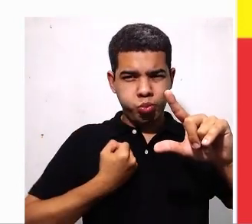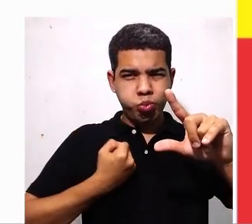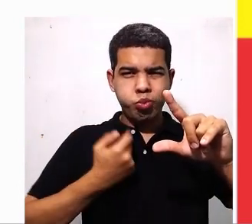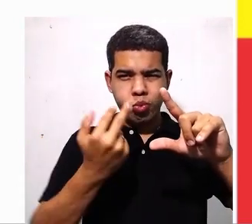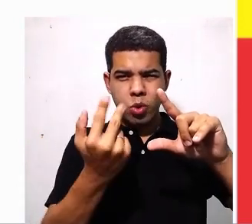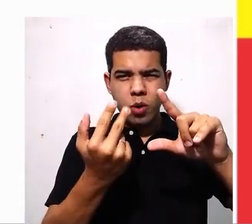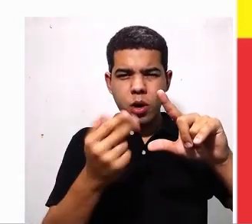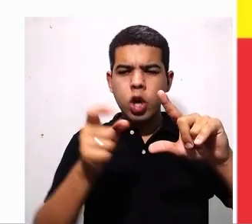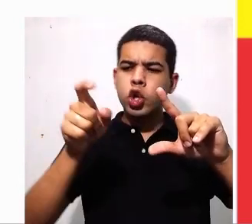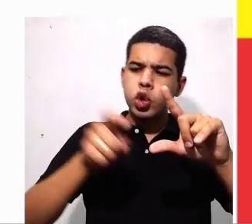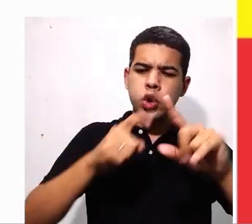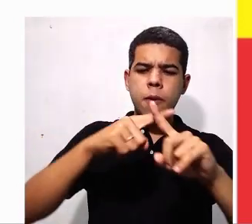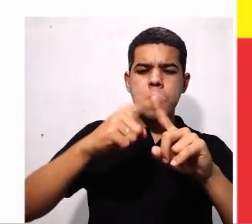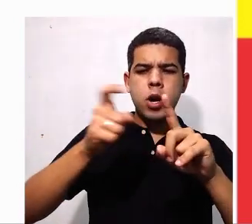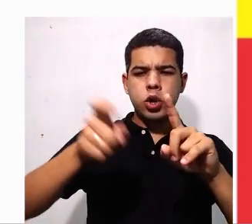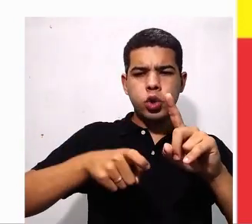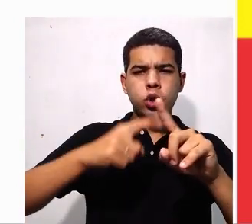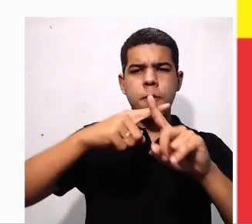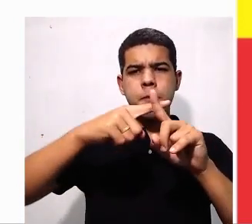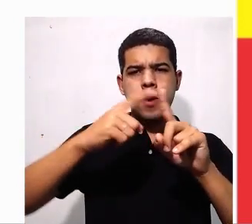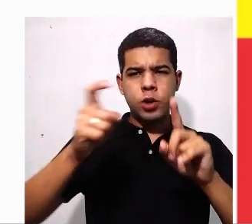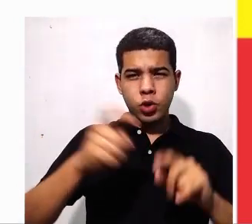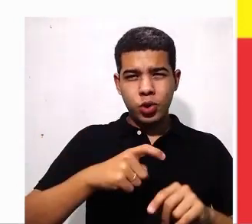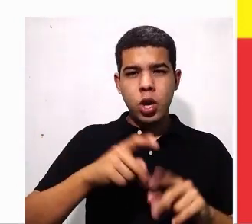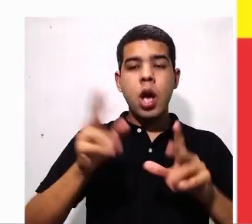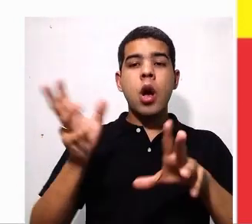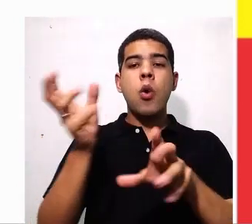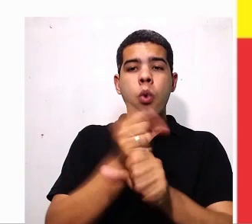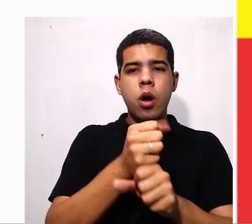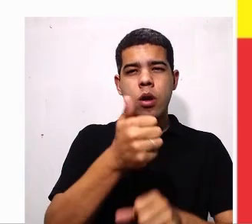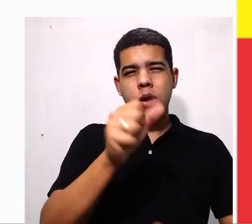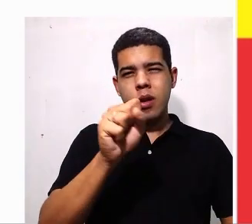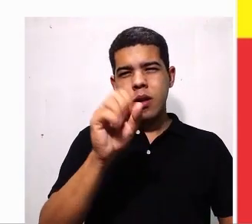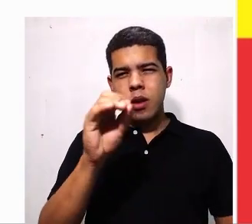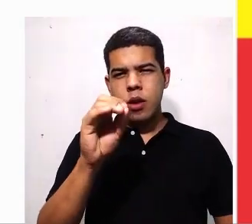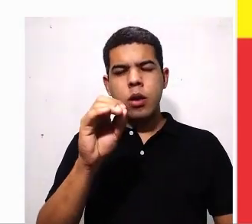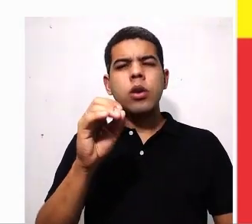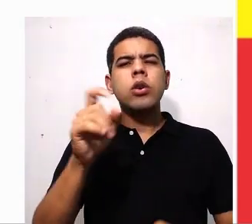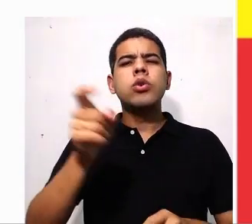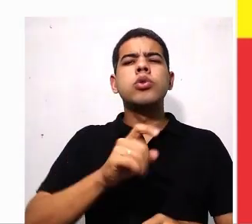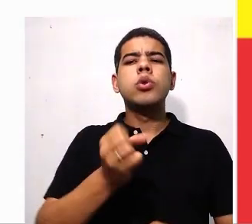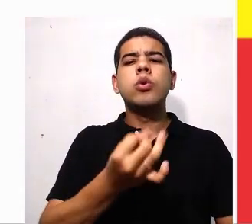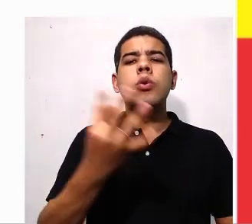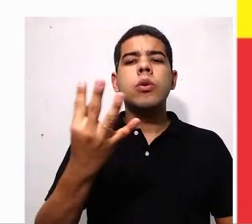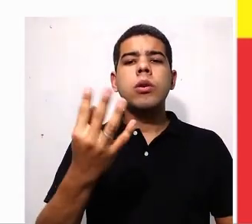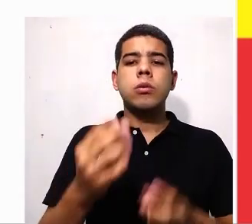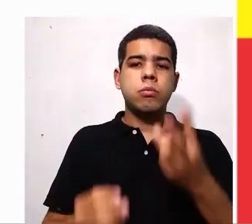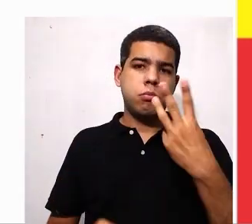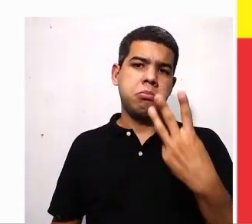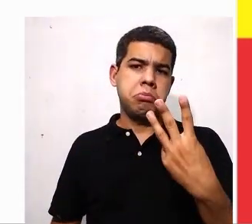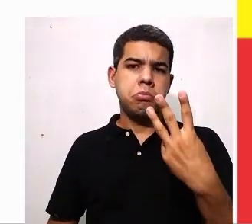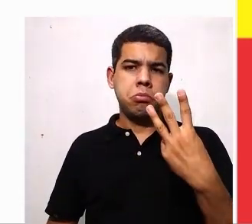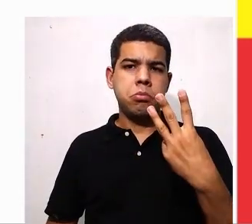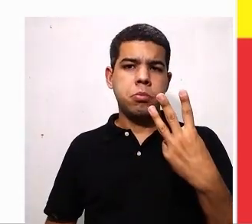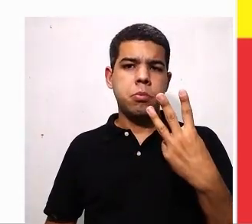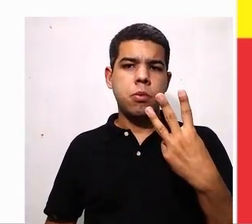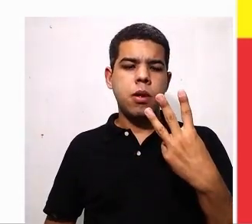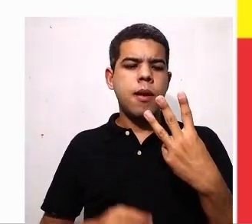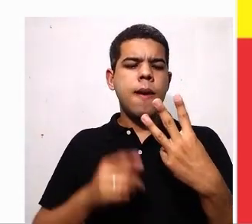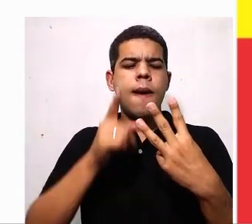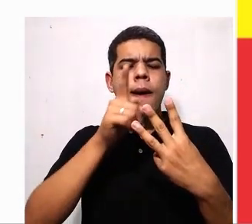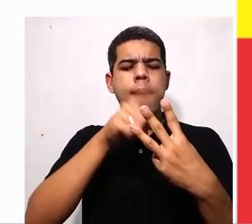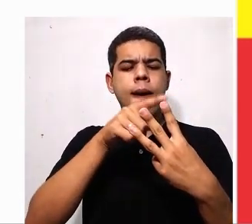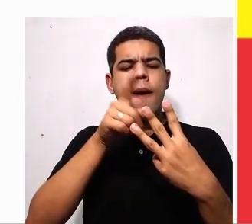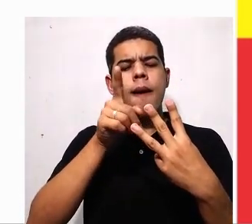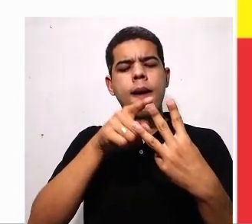eu tenho? 3x. Então, qual é o número que eu multiplico com 3 dá 180? Beleza, 60.